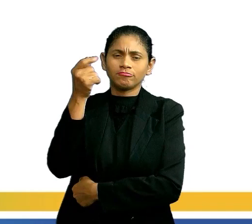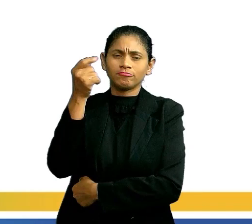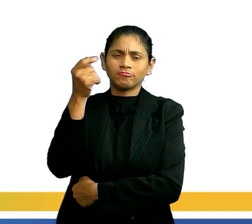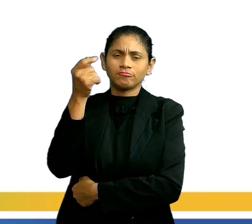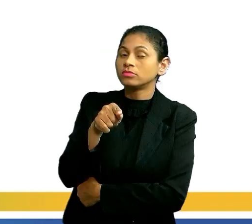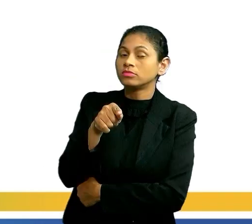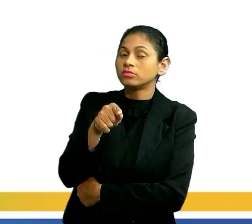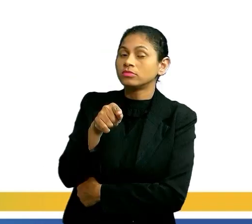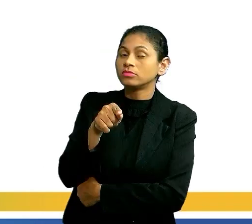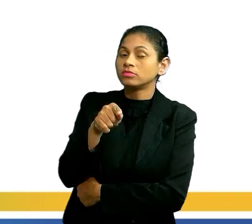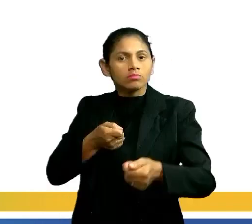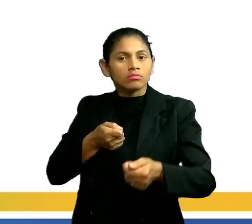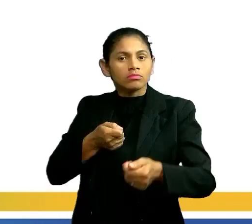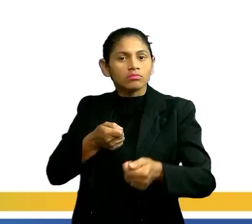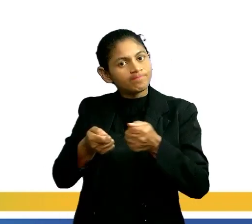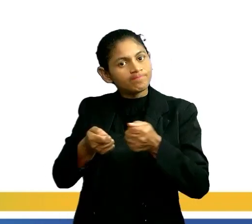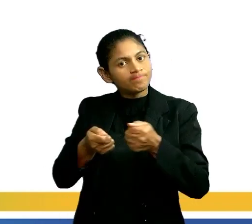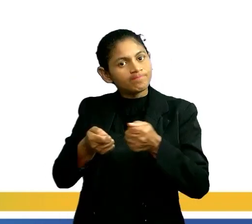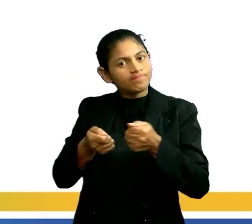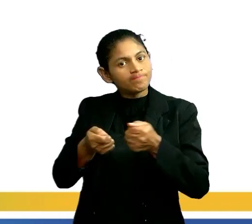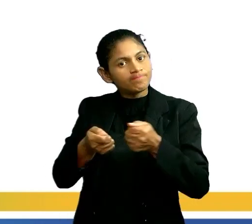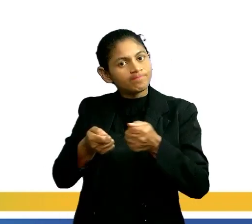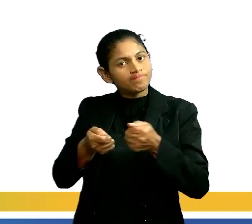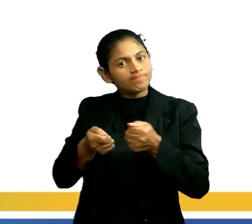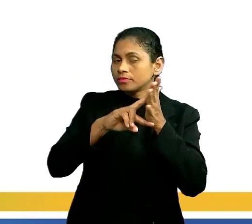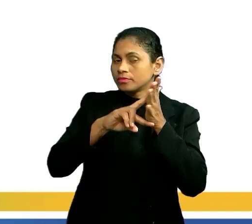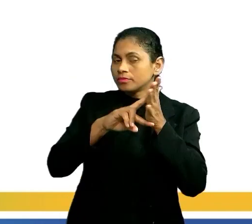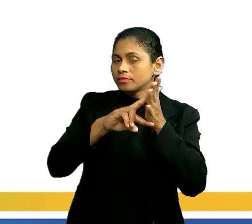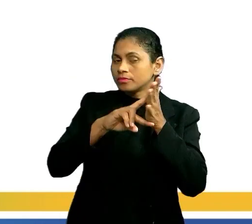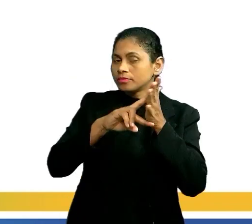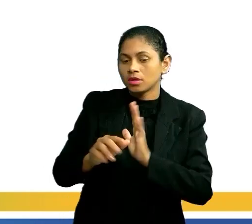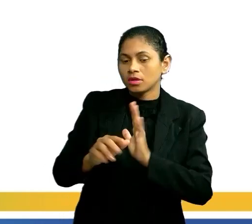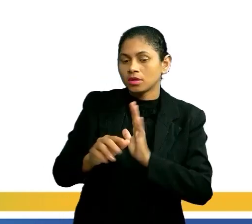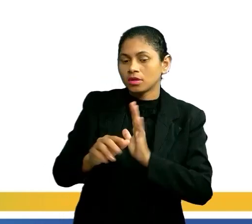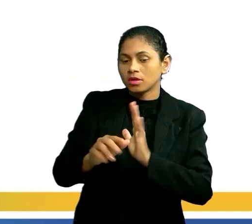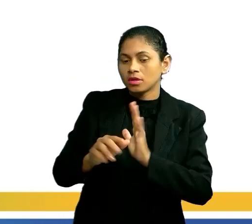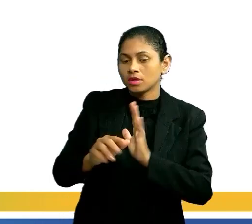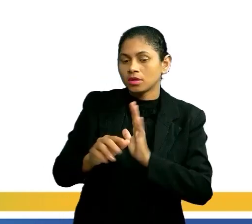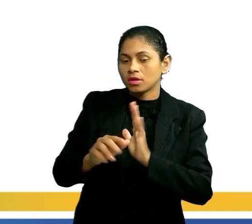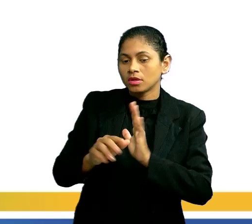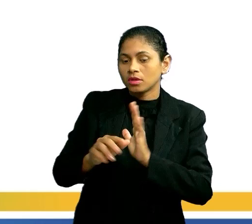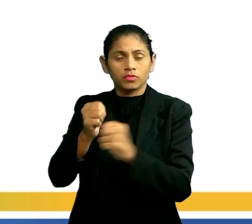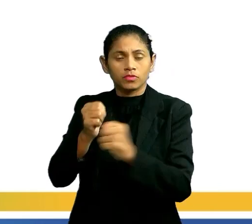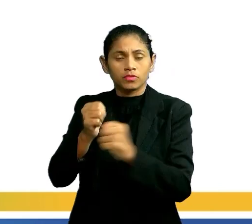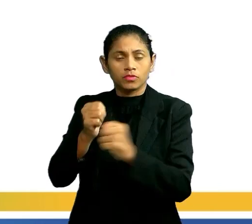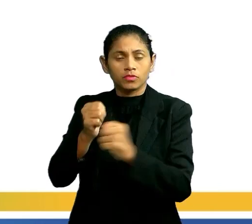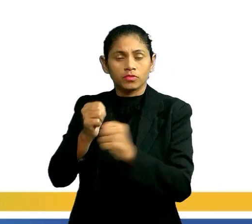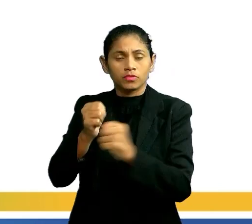dominar a definição da área total, você analisa, interpreta e faz a substituição,